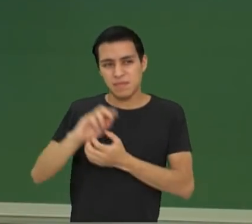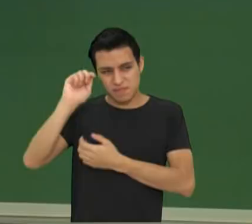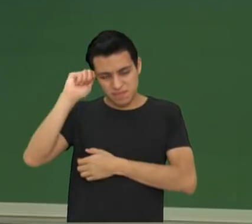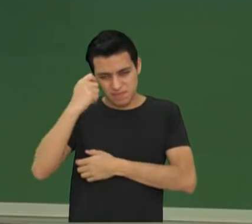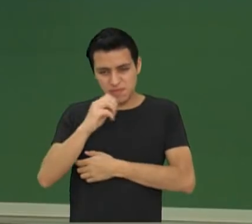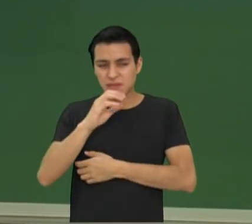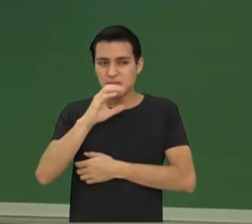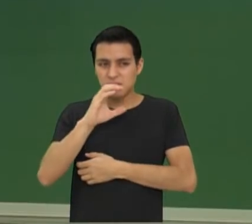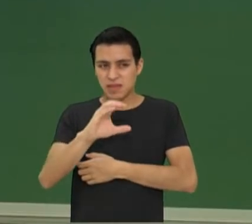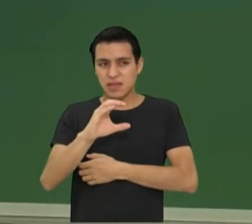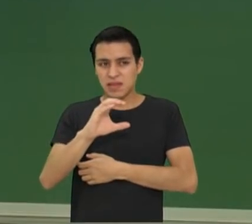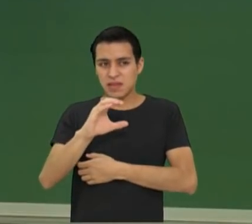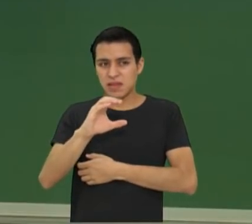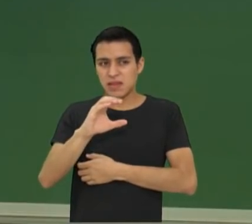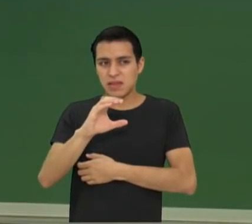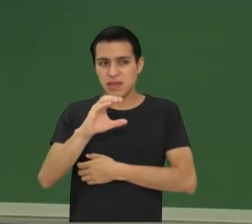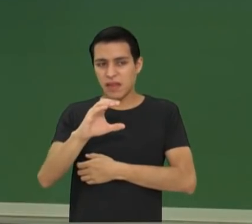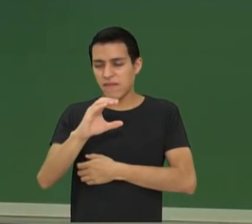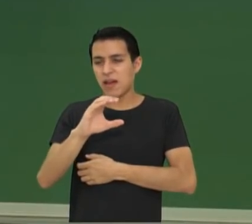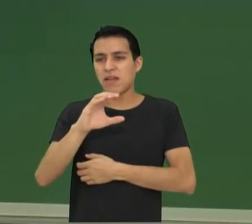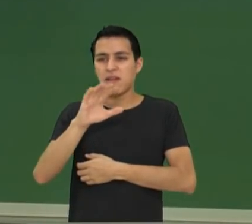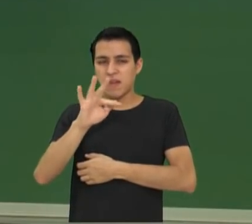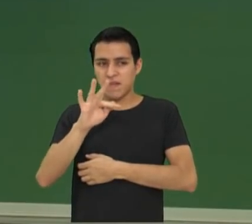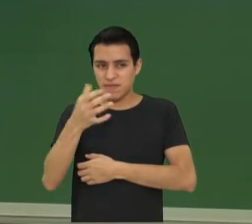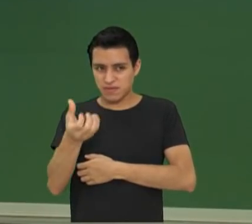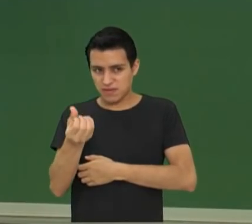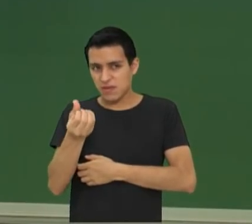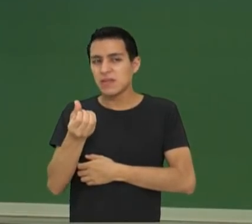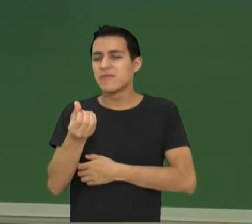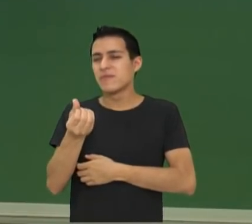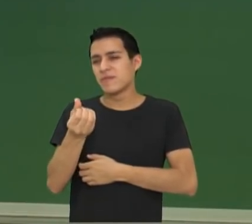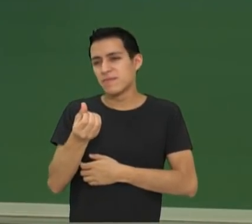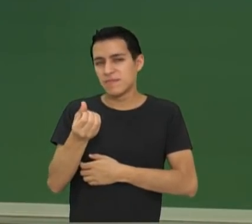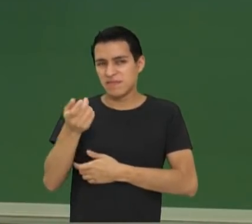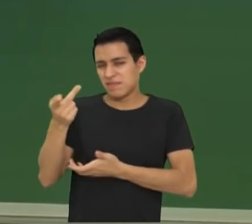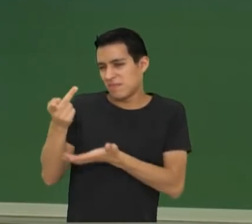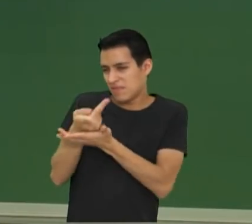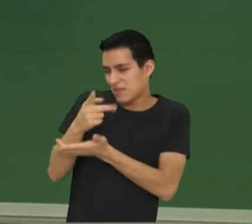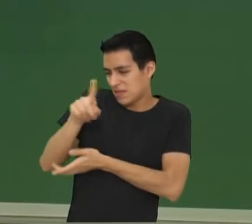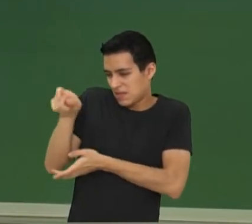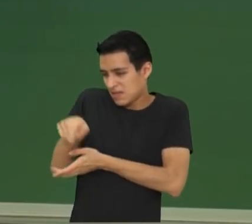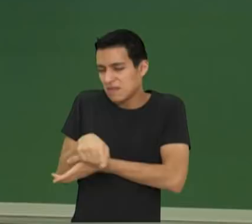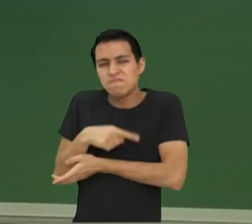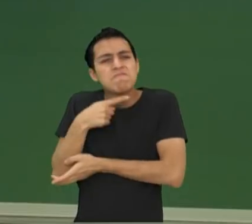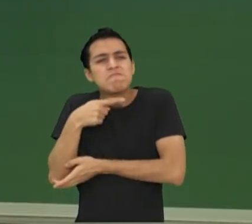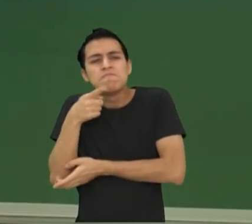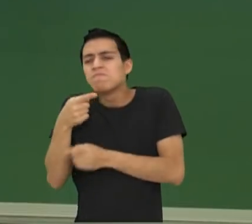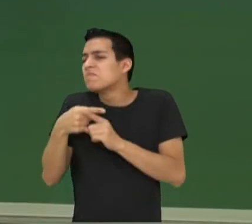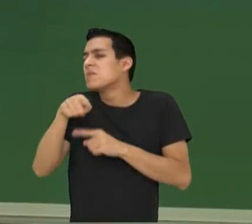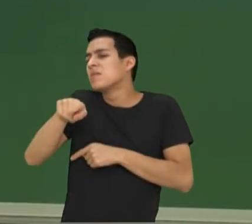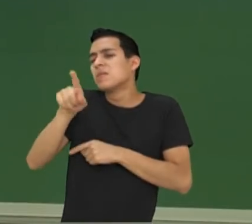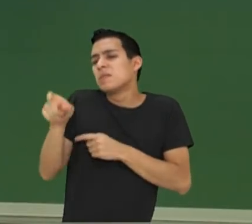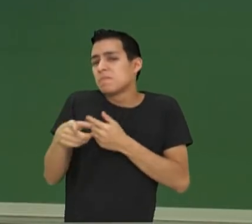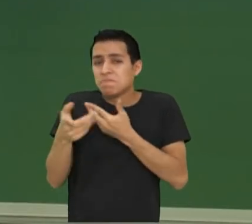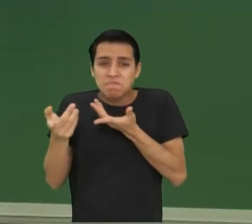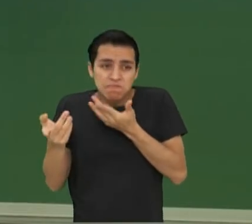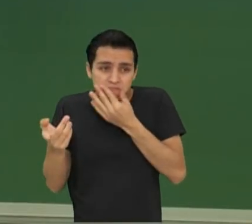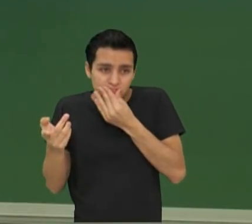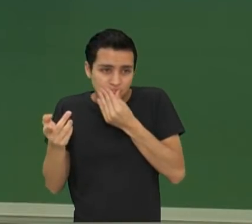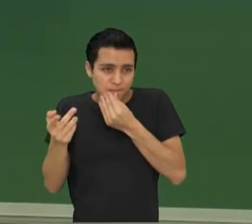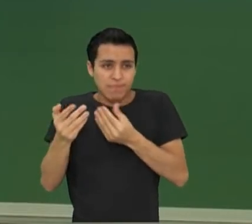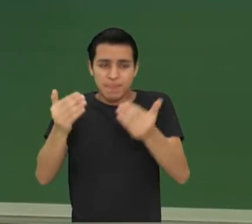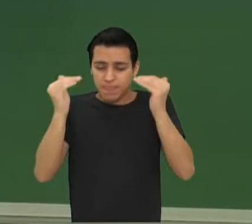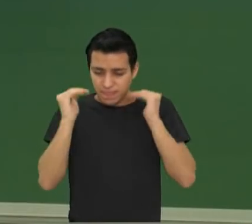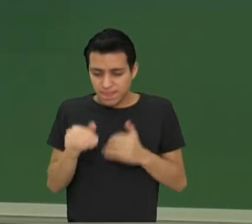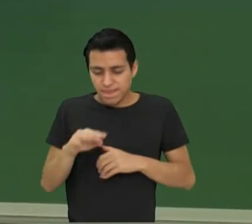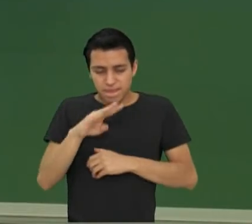pretas, cavalo, F6. Né? Ele jogou errado, então um ponto de interrogação ali, né? Uma dúvida, por que ele fez a jogada? E daí